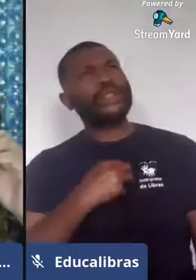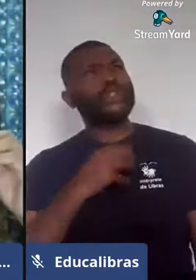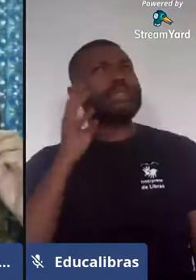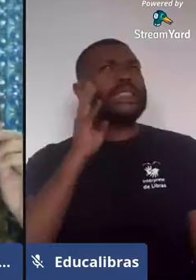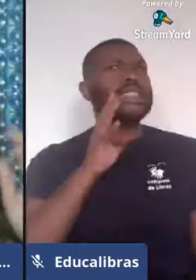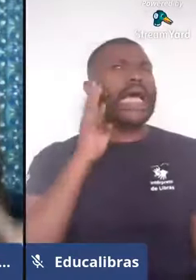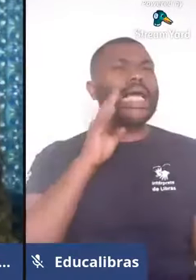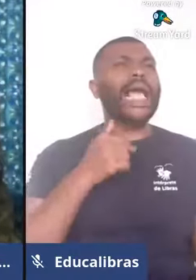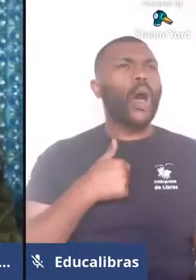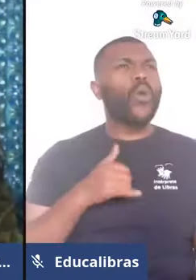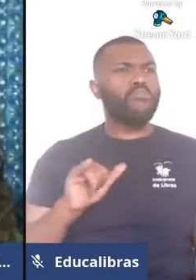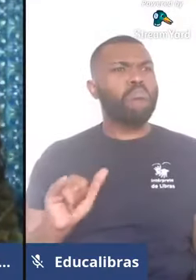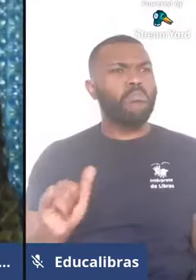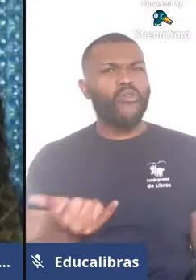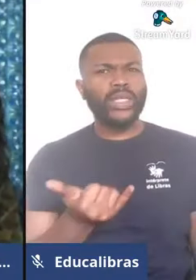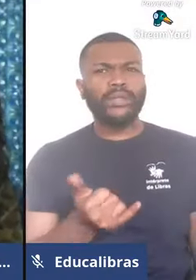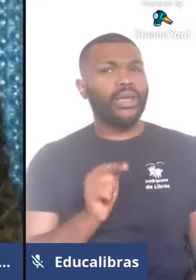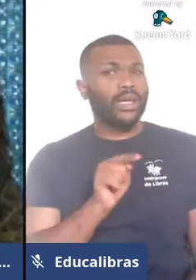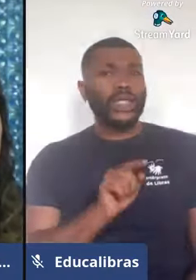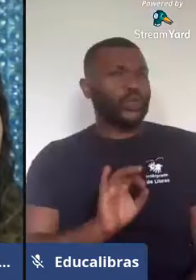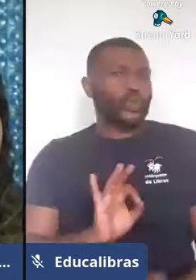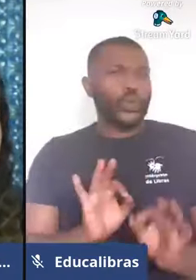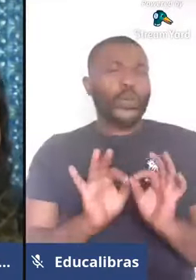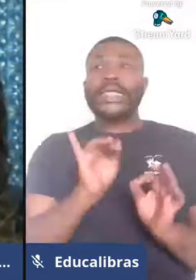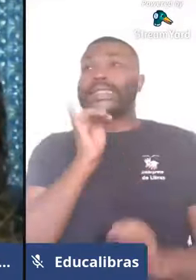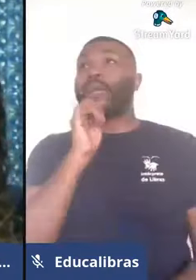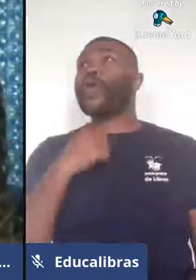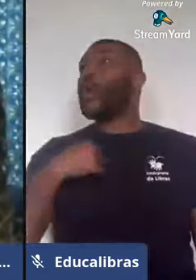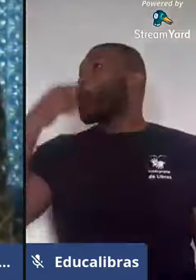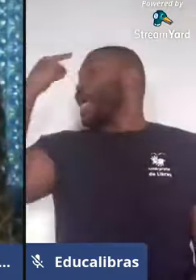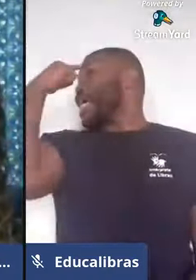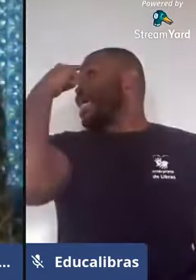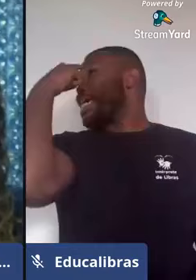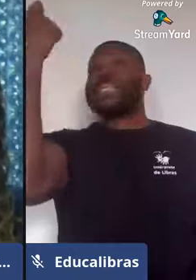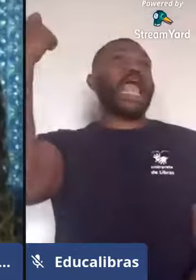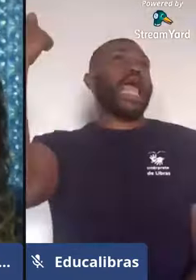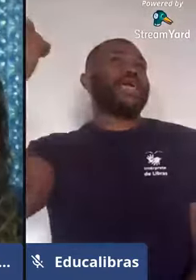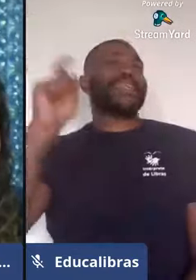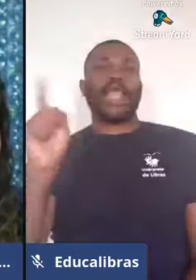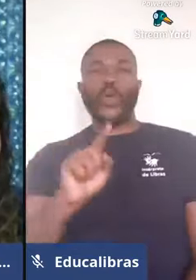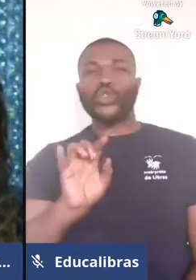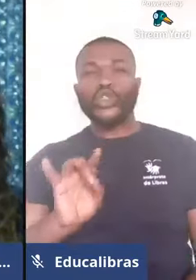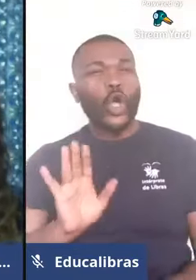Mas basicamente foi isso, assim, não é que eu tenha criado, eu só ajudei mesmo a pôr no papel.